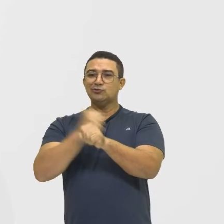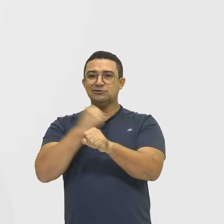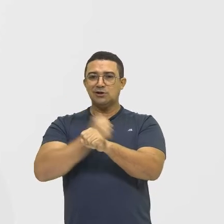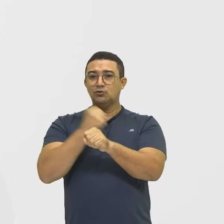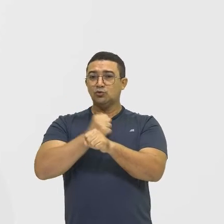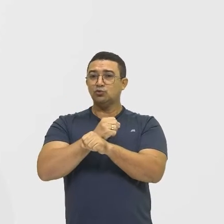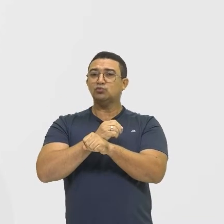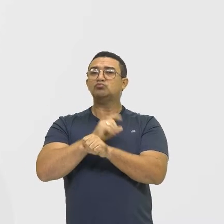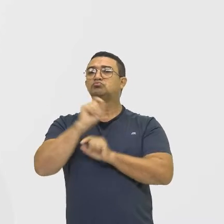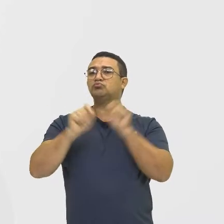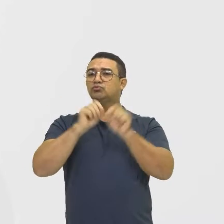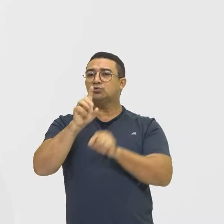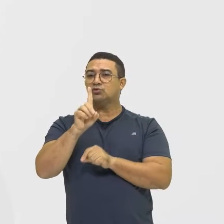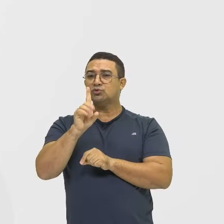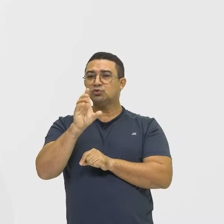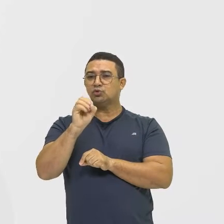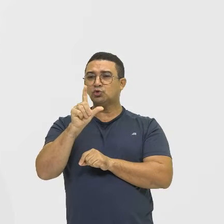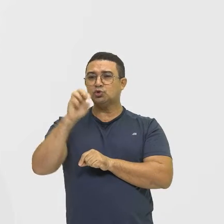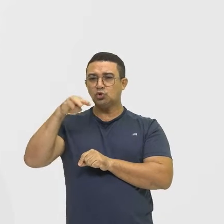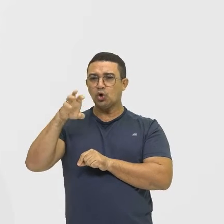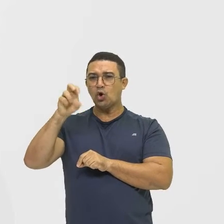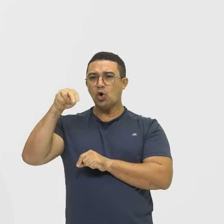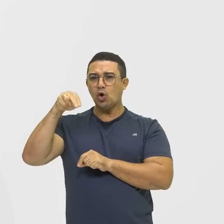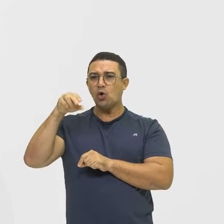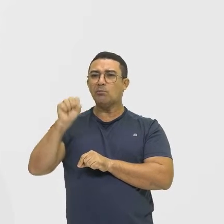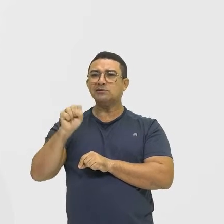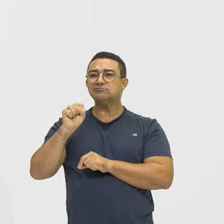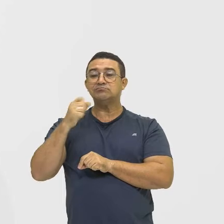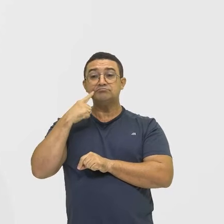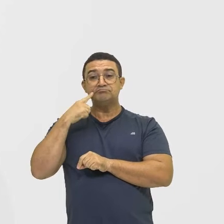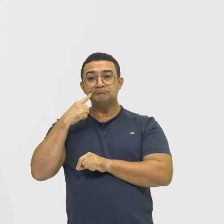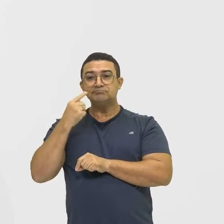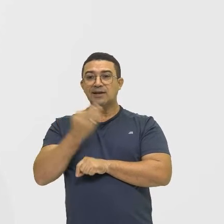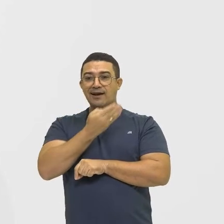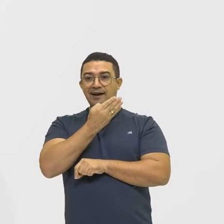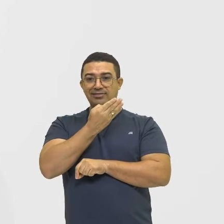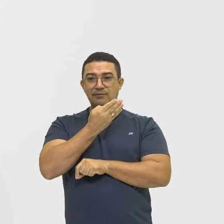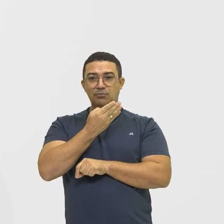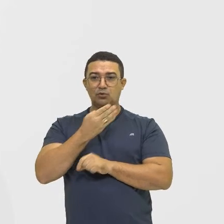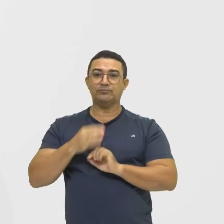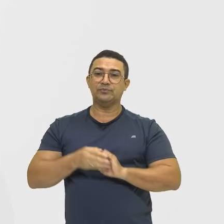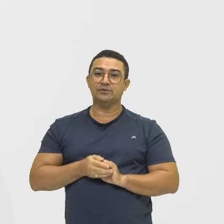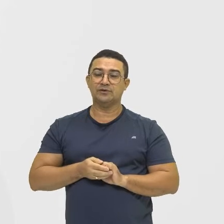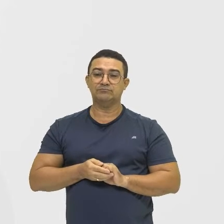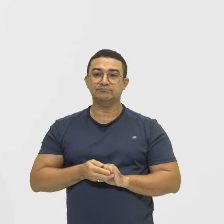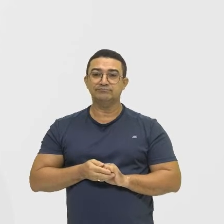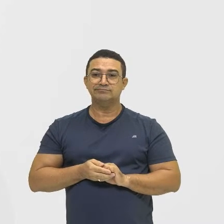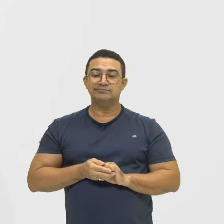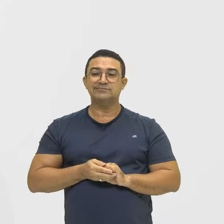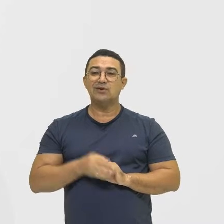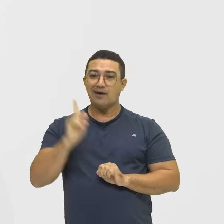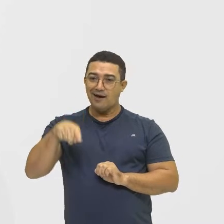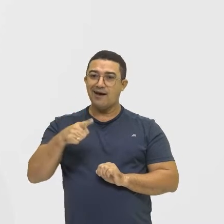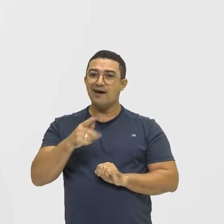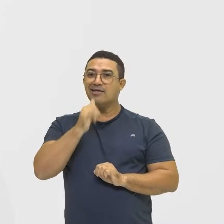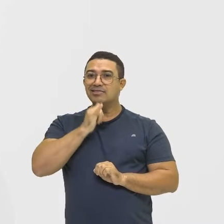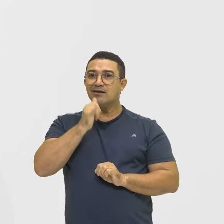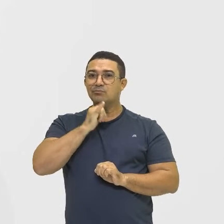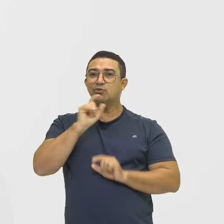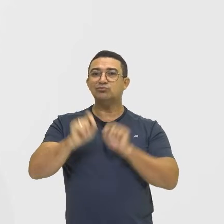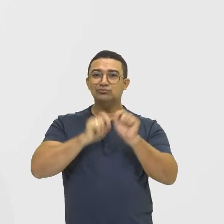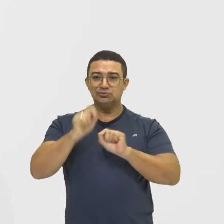domes. O que eram os domes? Está aí um exemplo para vocês, tá? Constitui em 2 ou mais